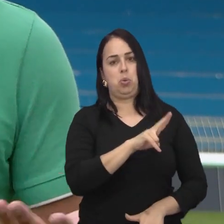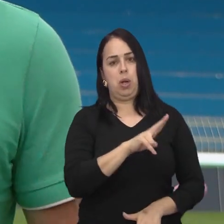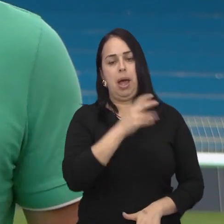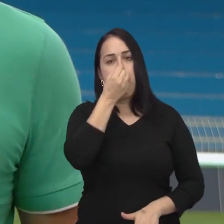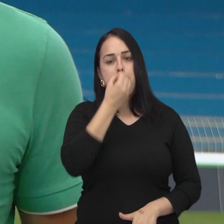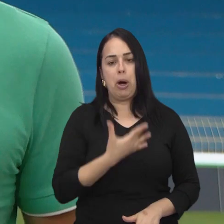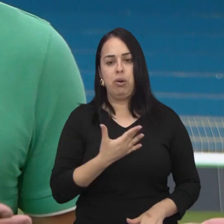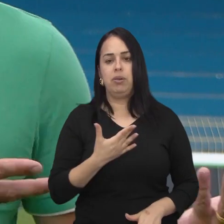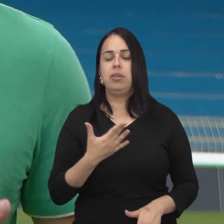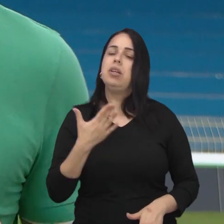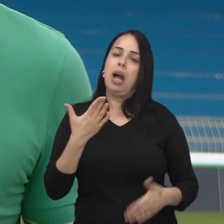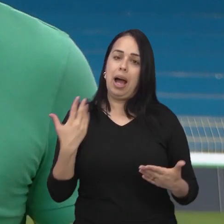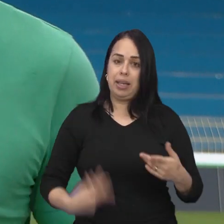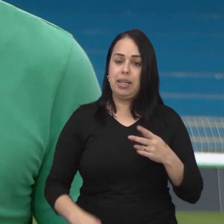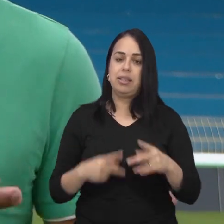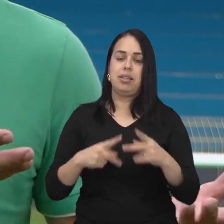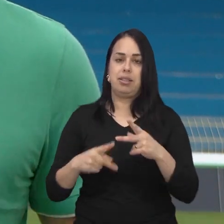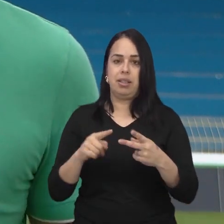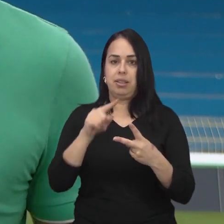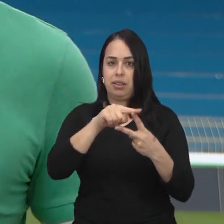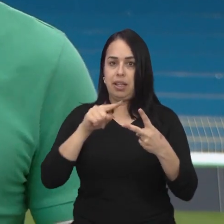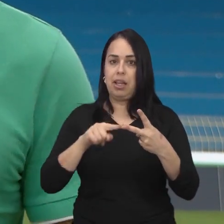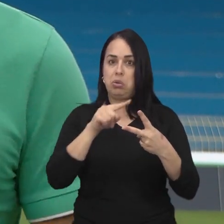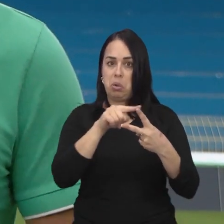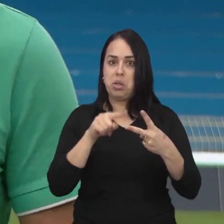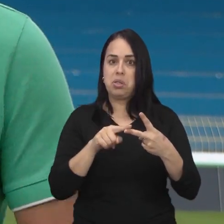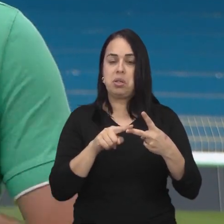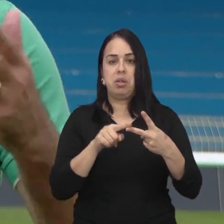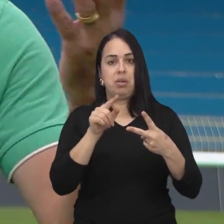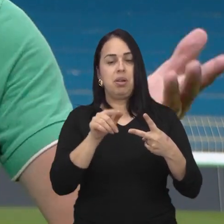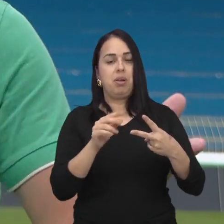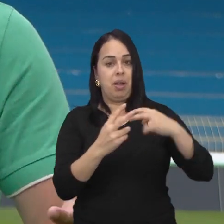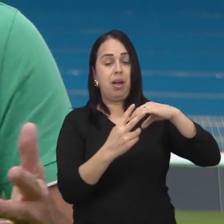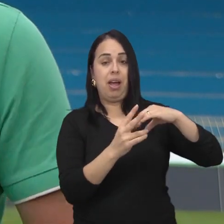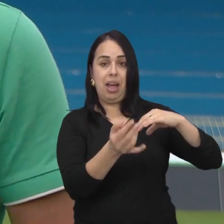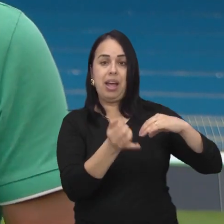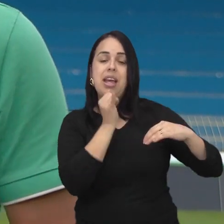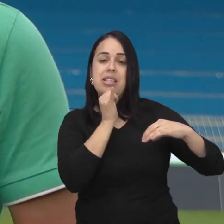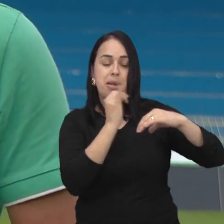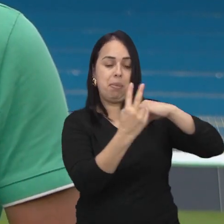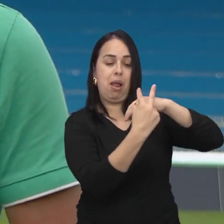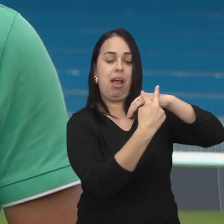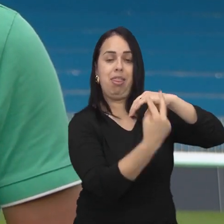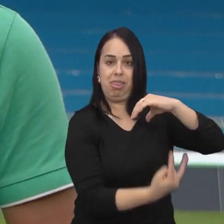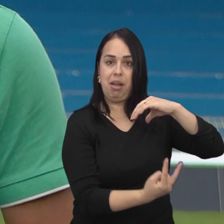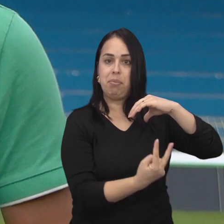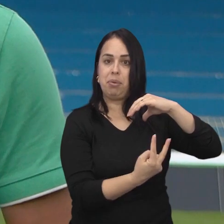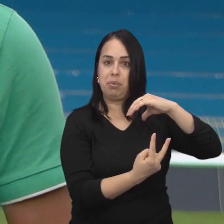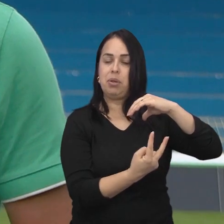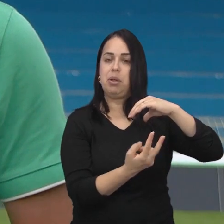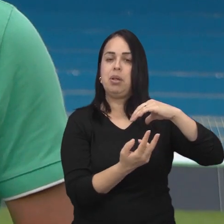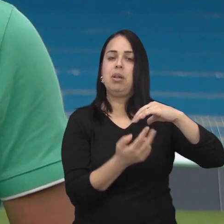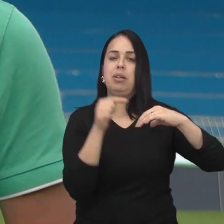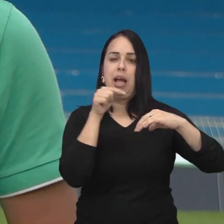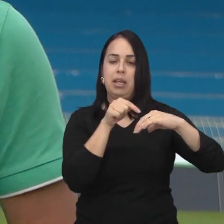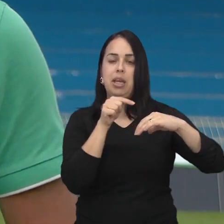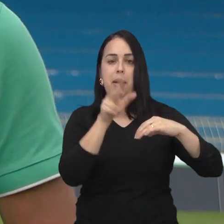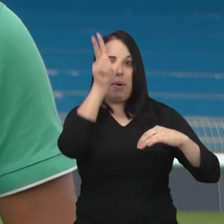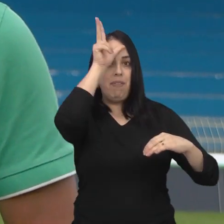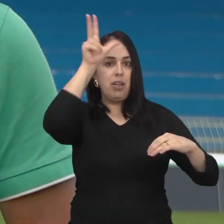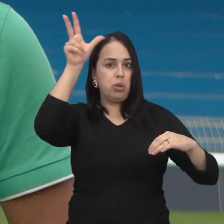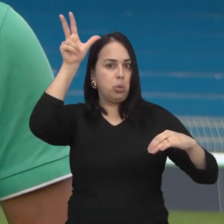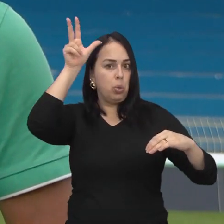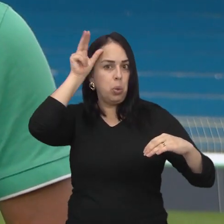Nós temos em São José 2 casos de sucesso, né? O primeiro, a Arena Farmaconde, onde